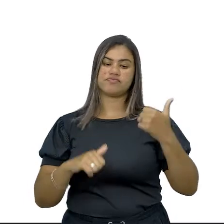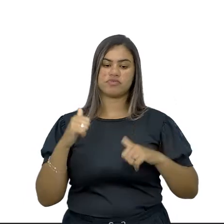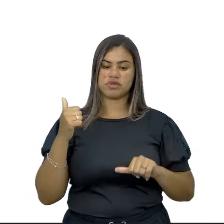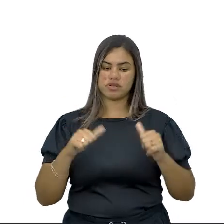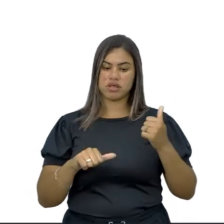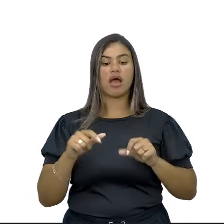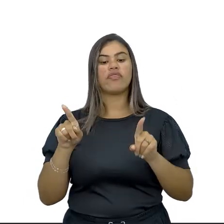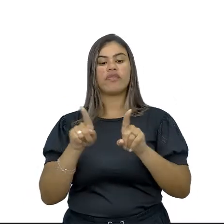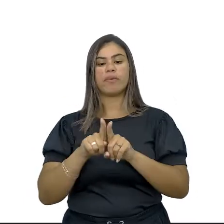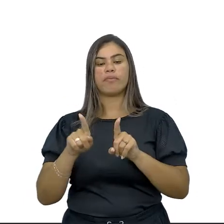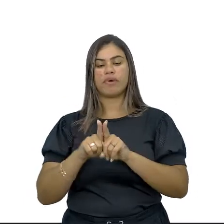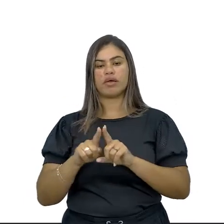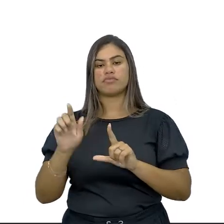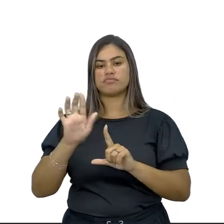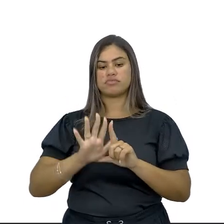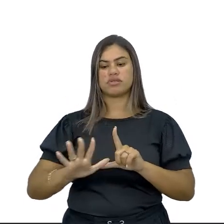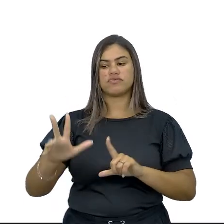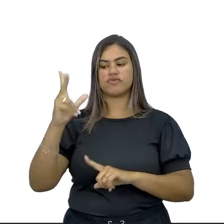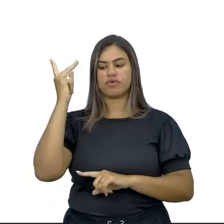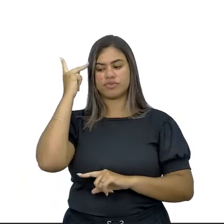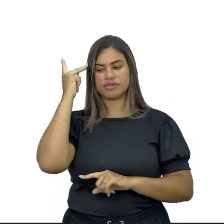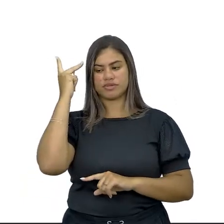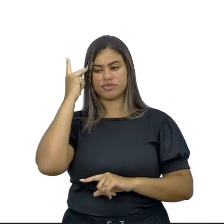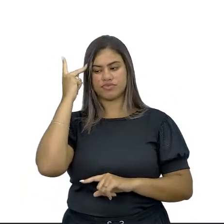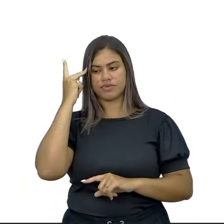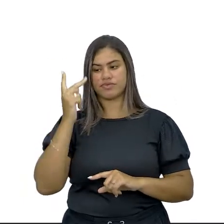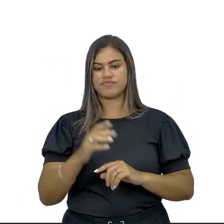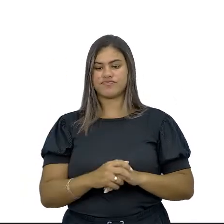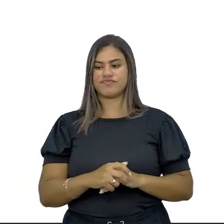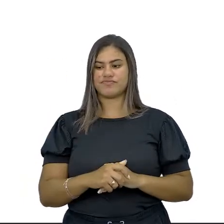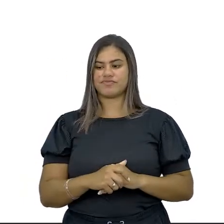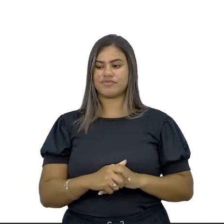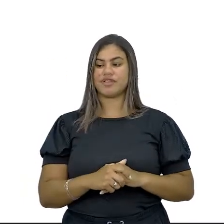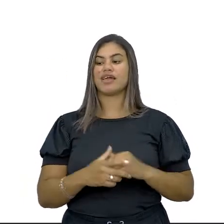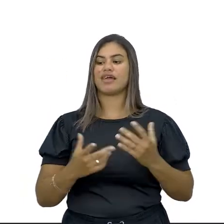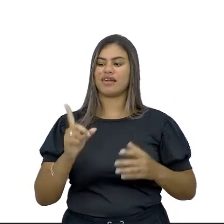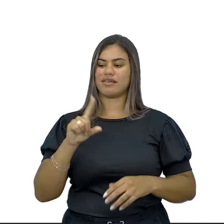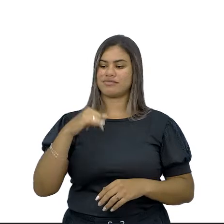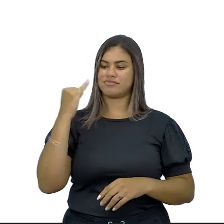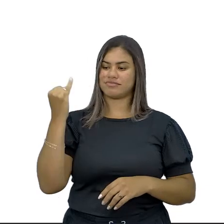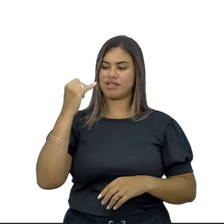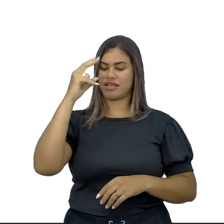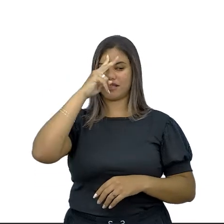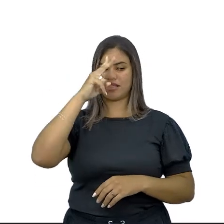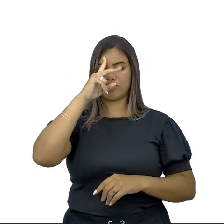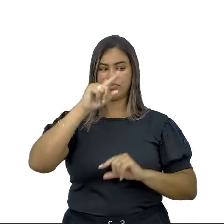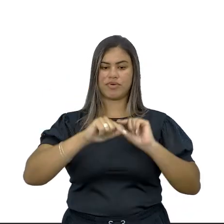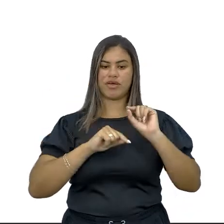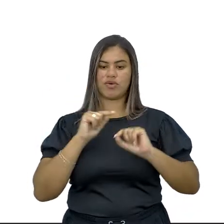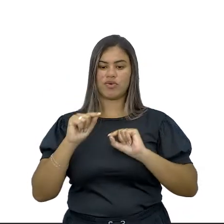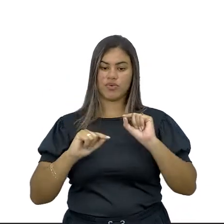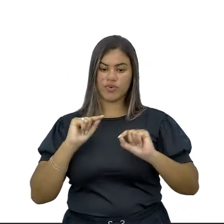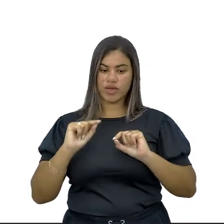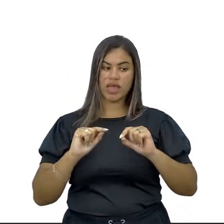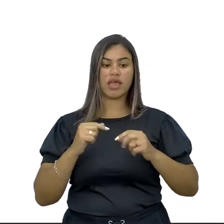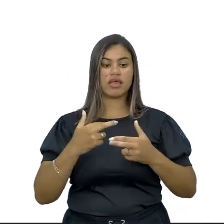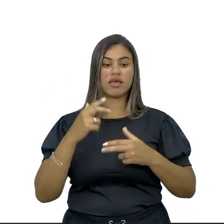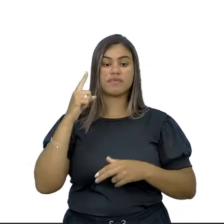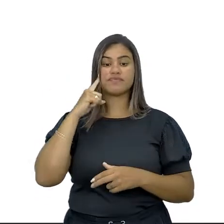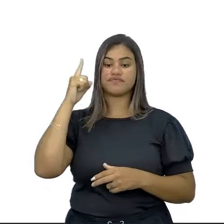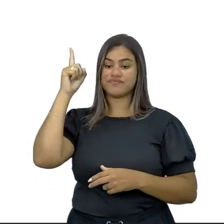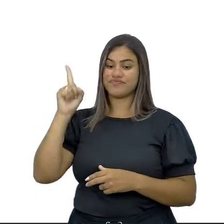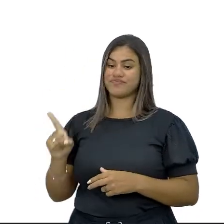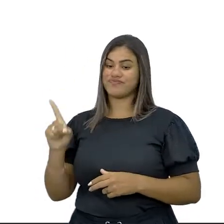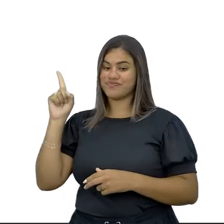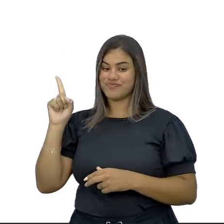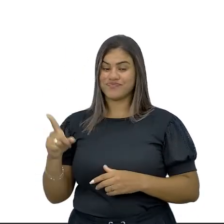além de explorarmos a plataforma São Paulo. Então, é importante lembrar que ambas as formações que mencionei, elas estão